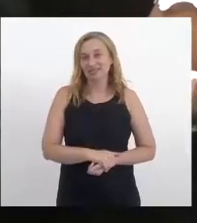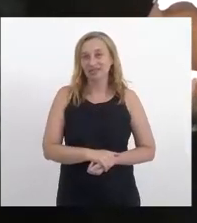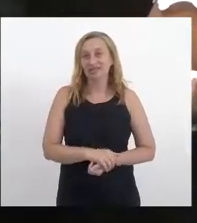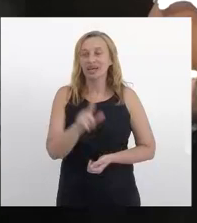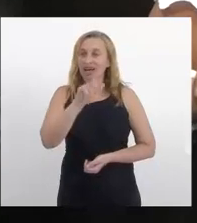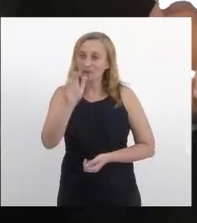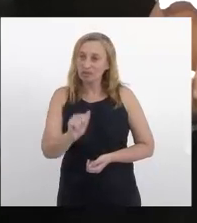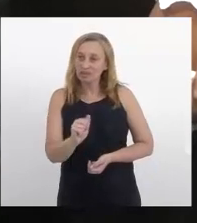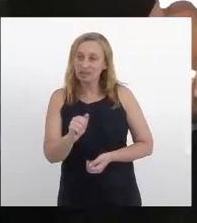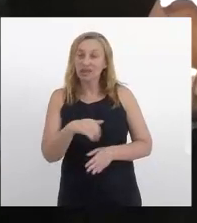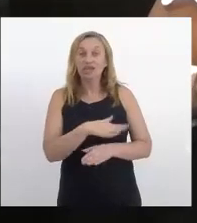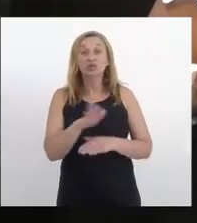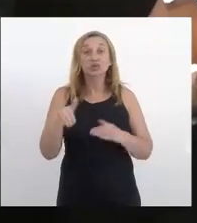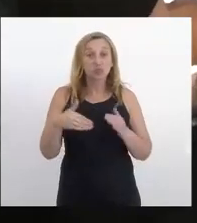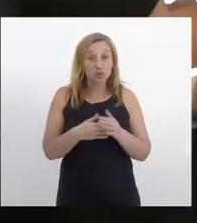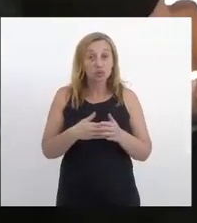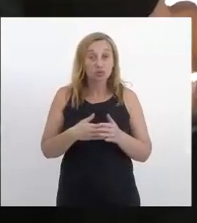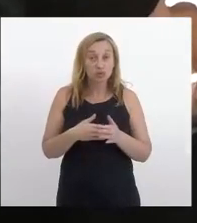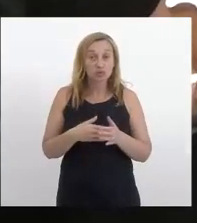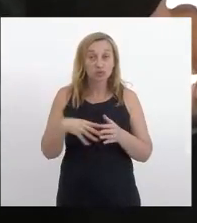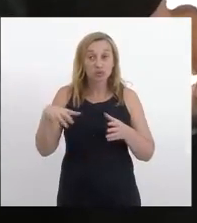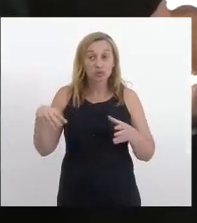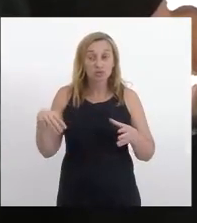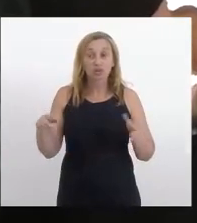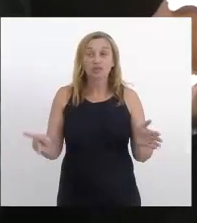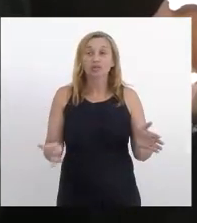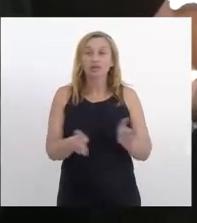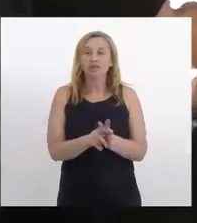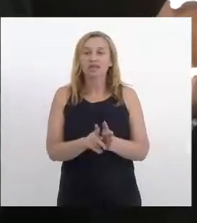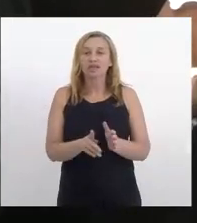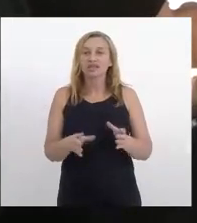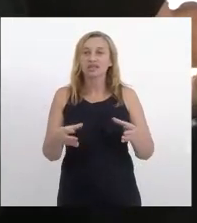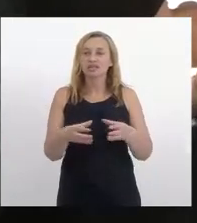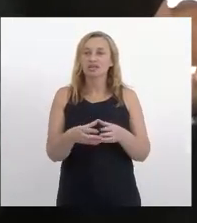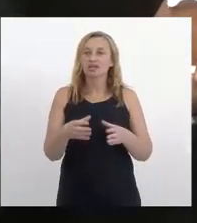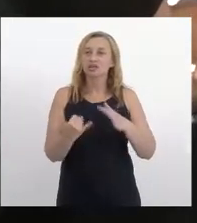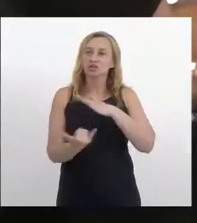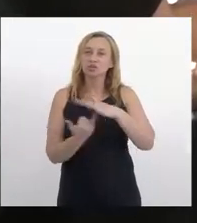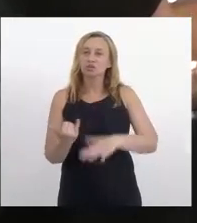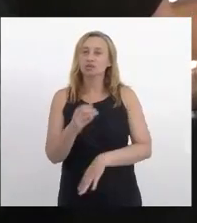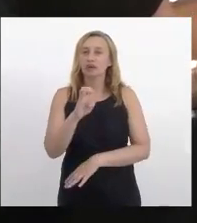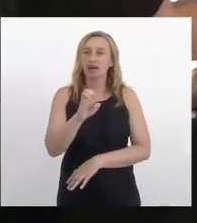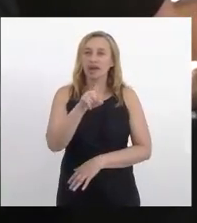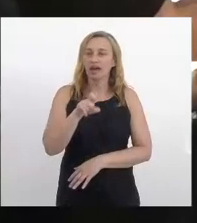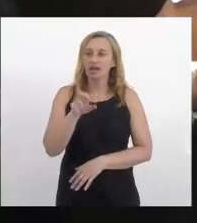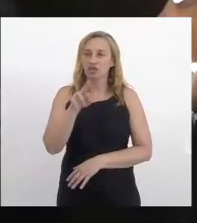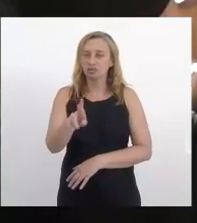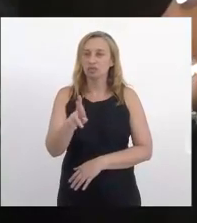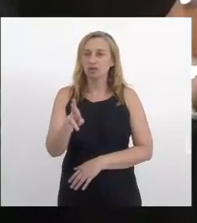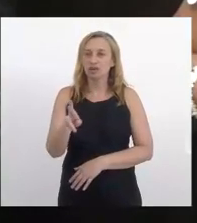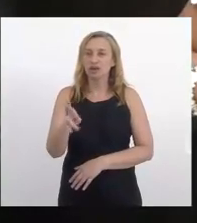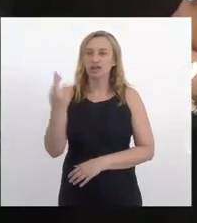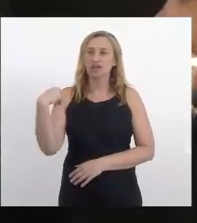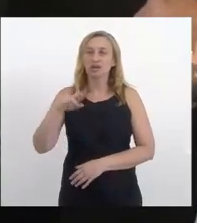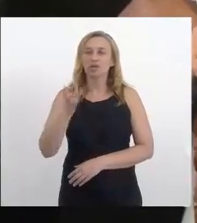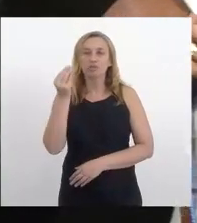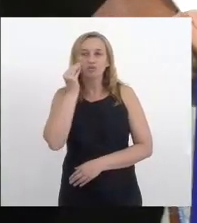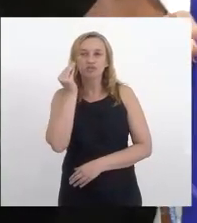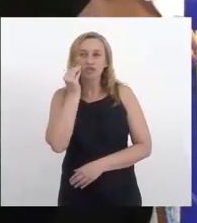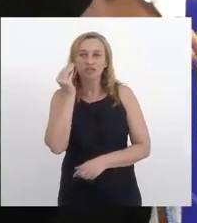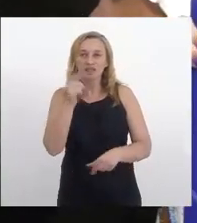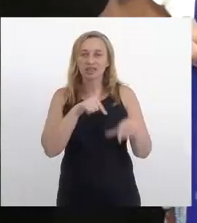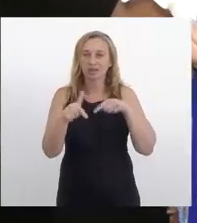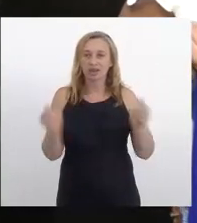Luzia Lacerda e a todos os integrantes da Expo Religião por ter nos dado a oportunidade de trabalhar